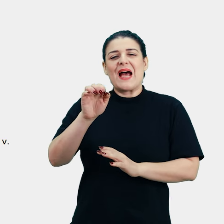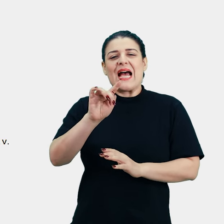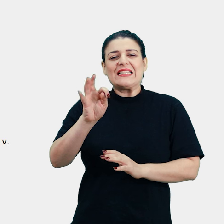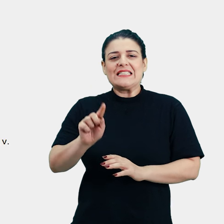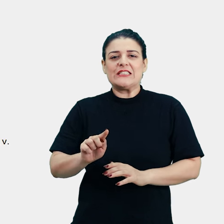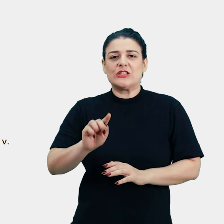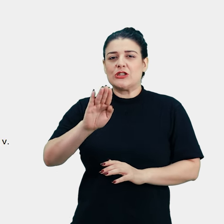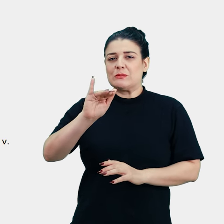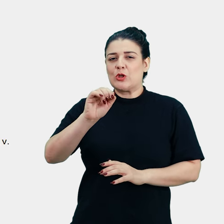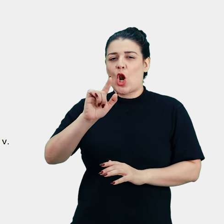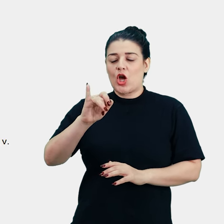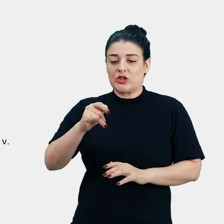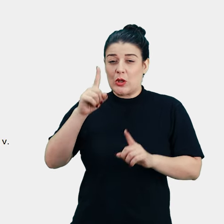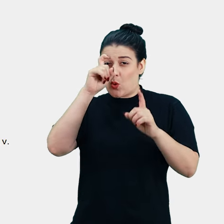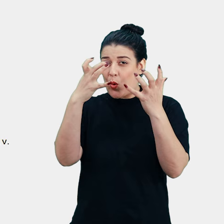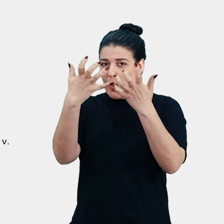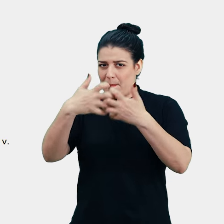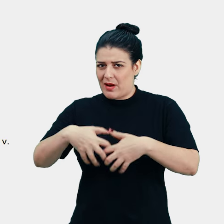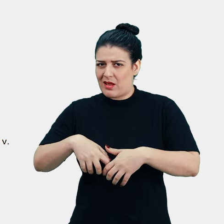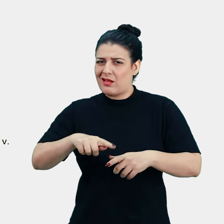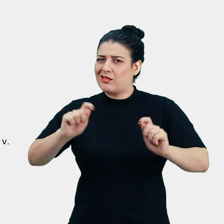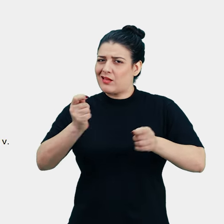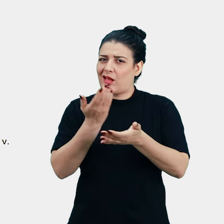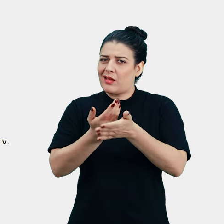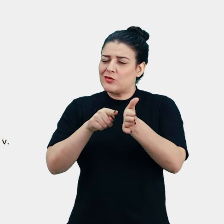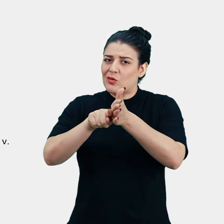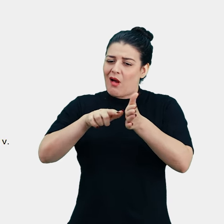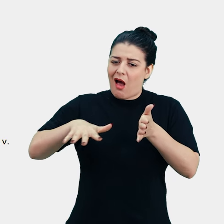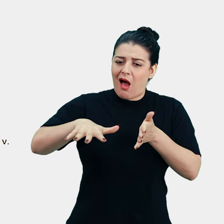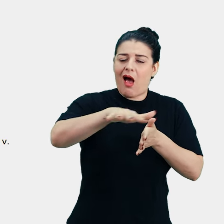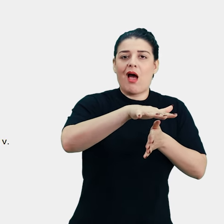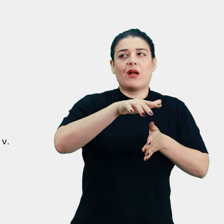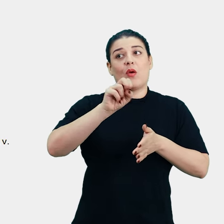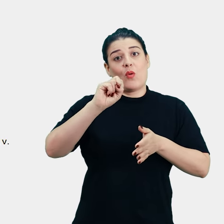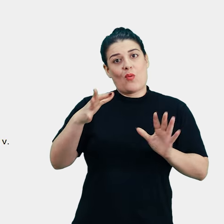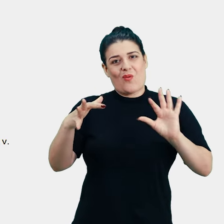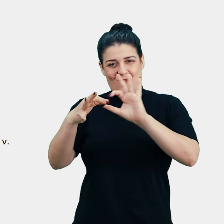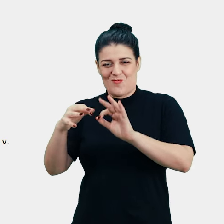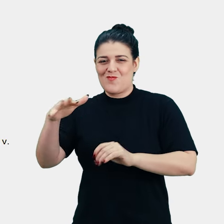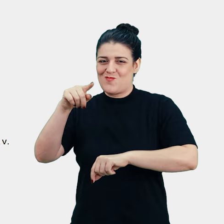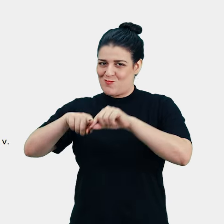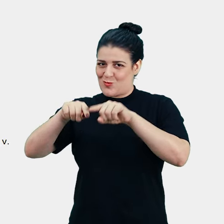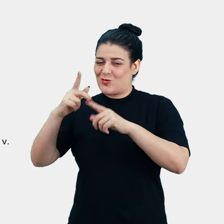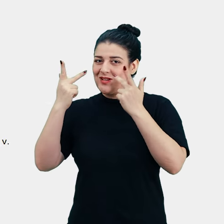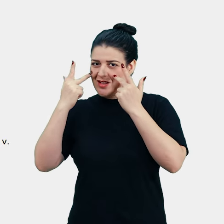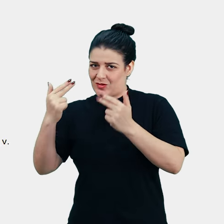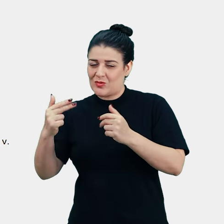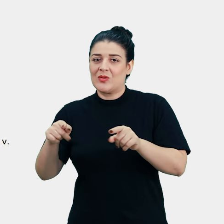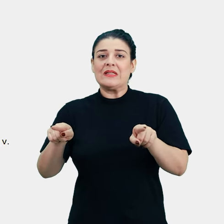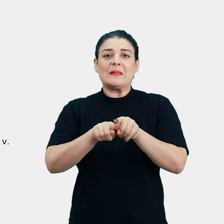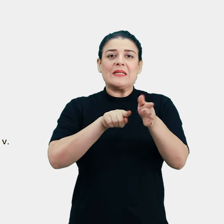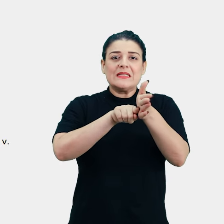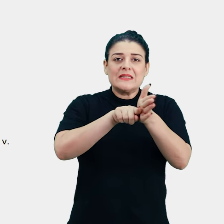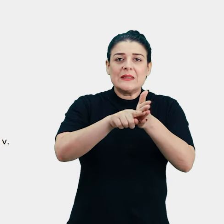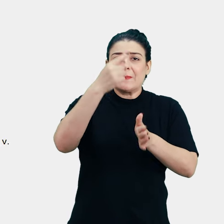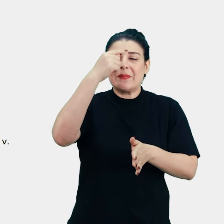um estudo que pode ser aplicado em diferentes áreas, como a área de produtos naturais, no screening, né, investigação